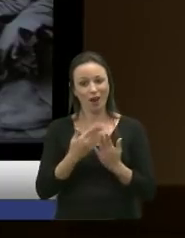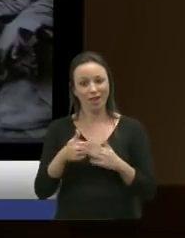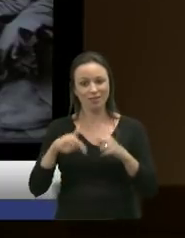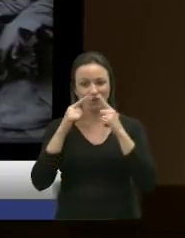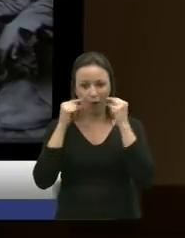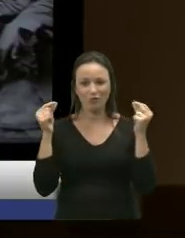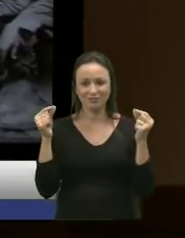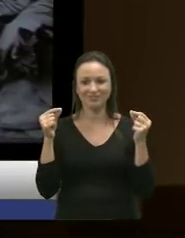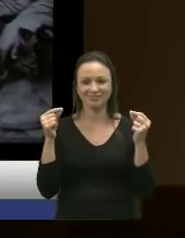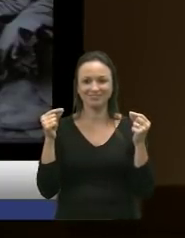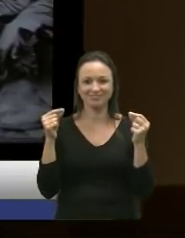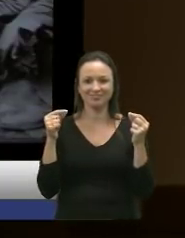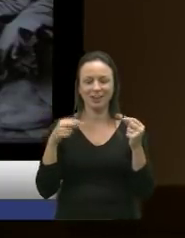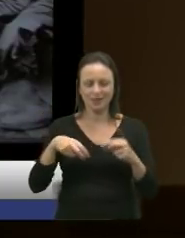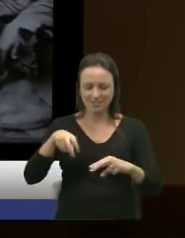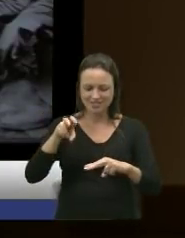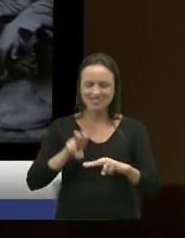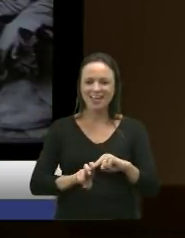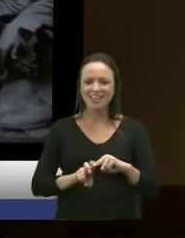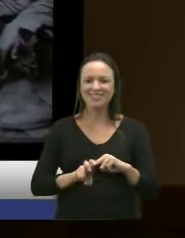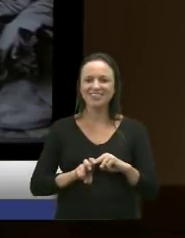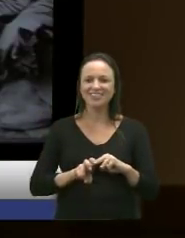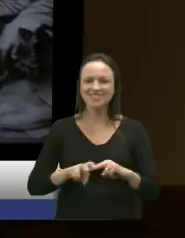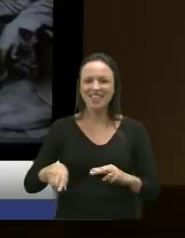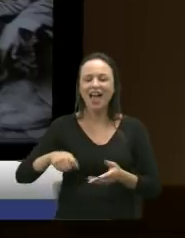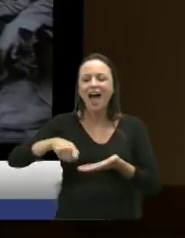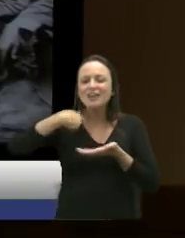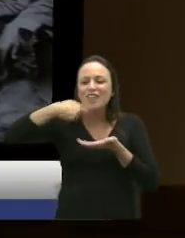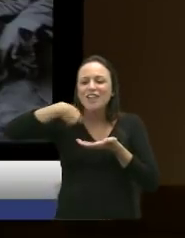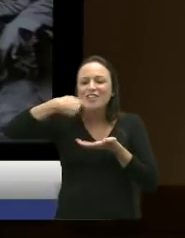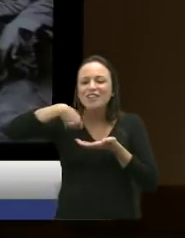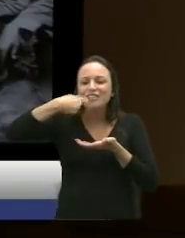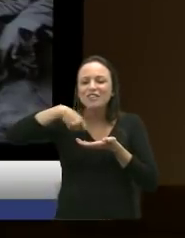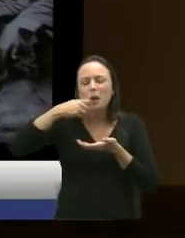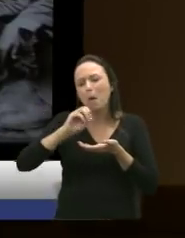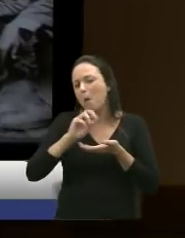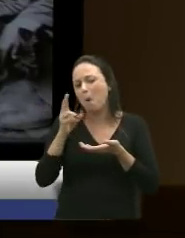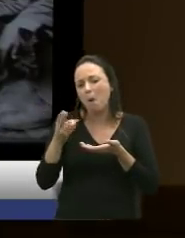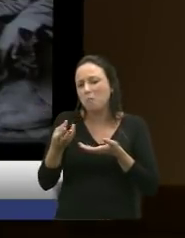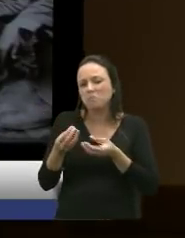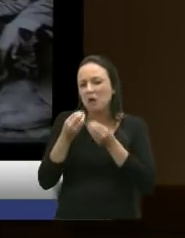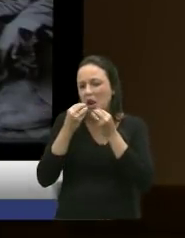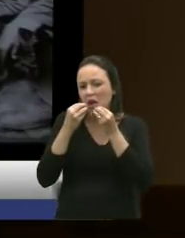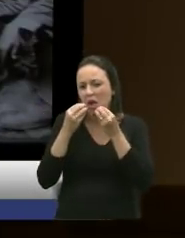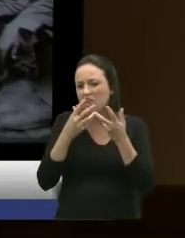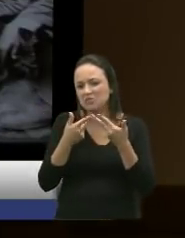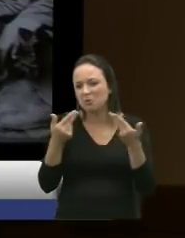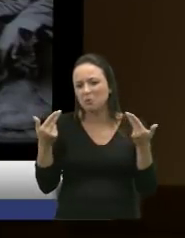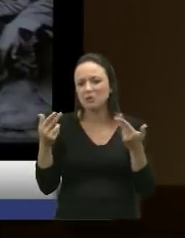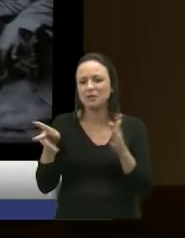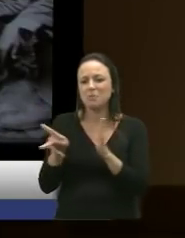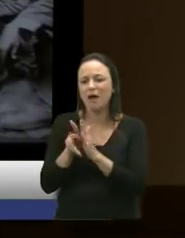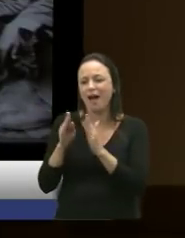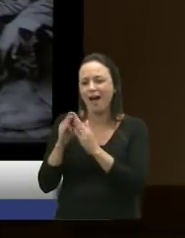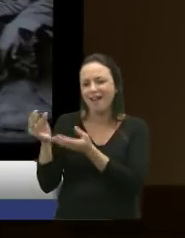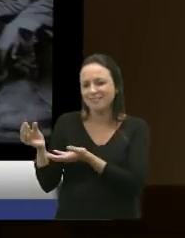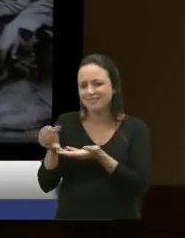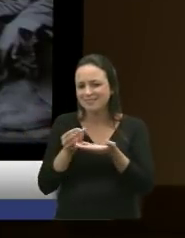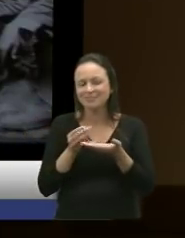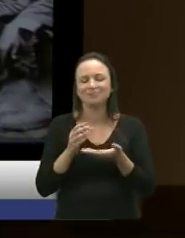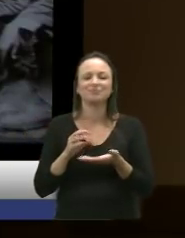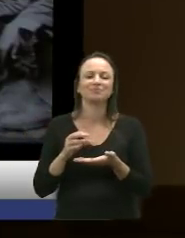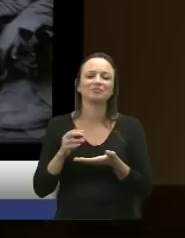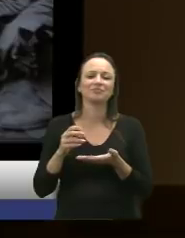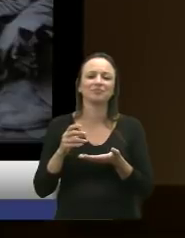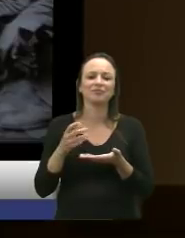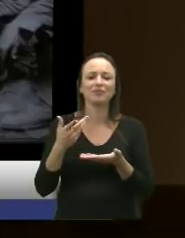Quando nós ficávamos assim, sentados no Magalhães, comendo merenda, ou comendo lanche que levava de casa, que a